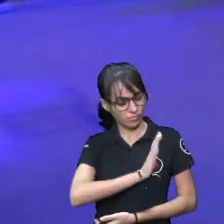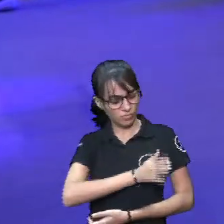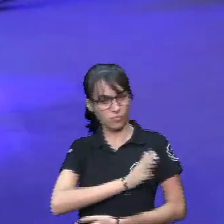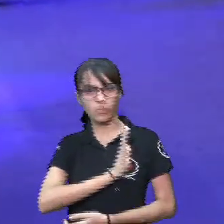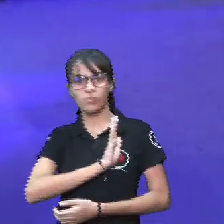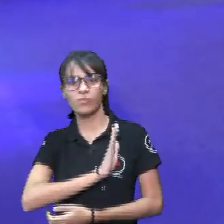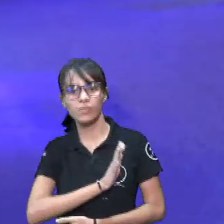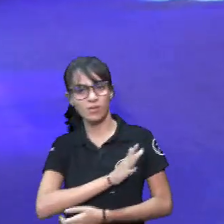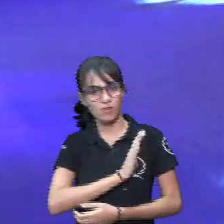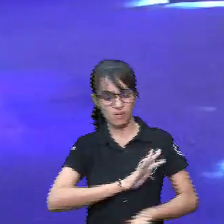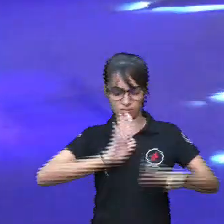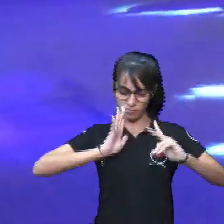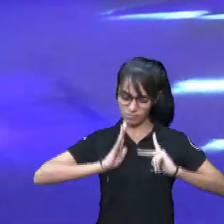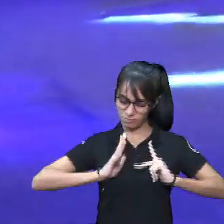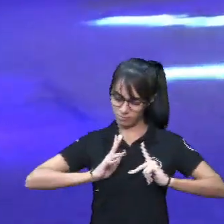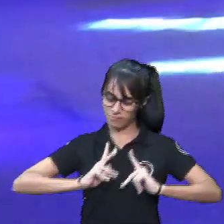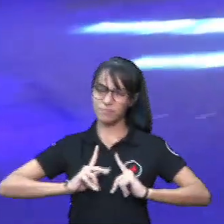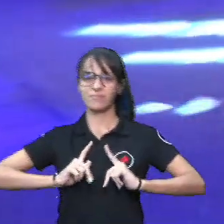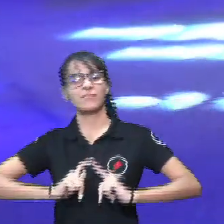e